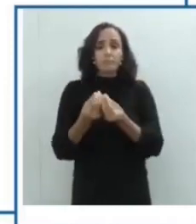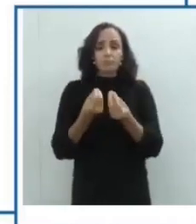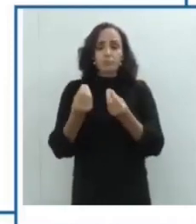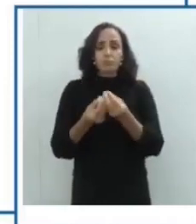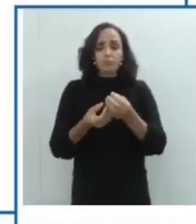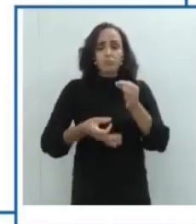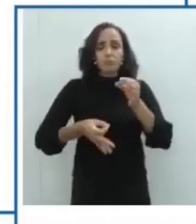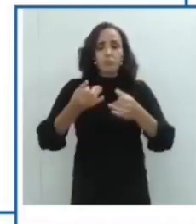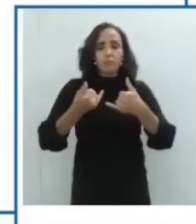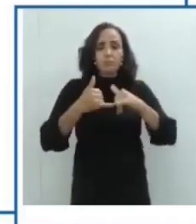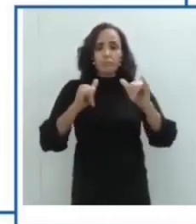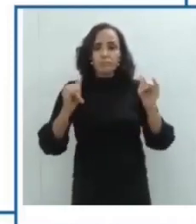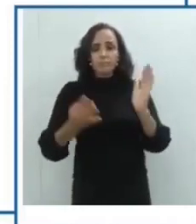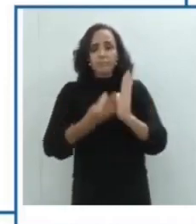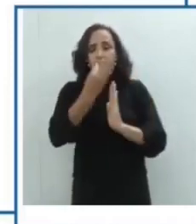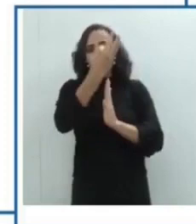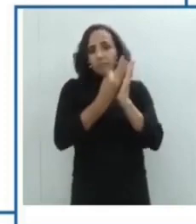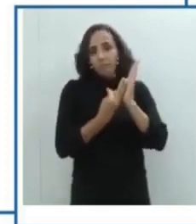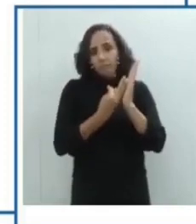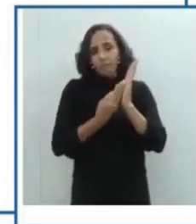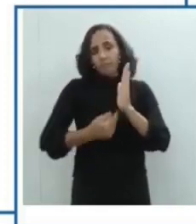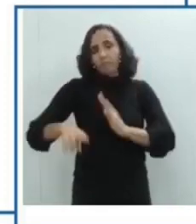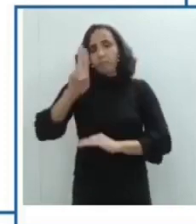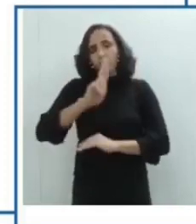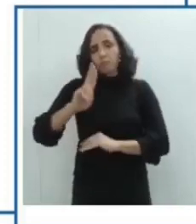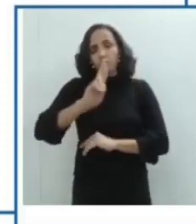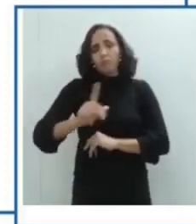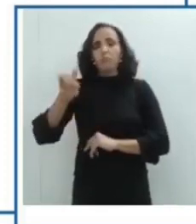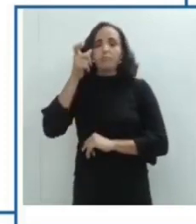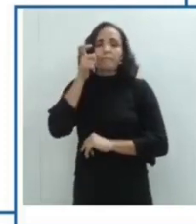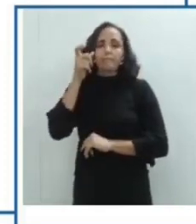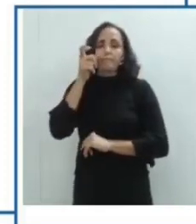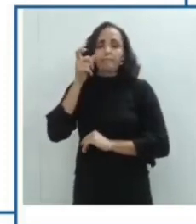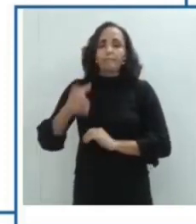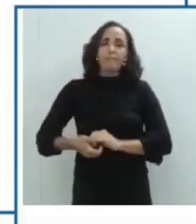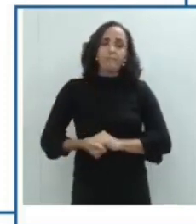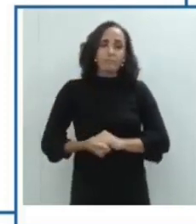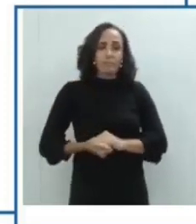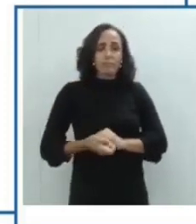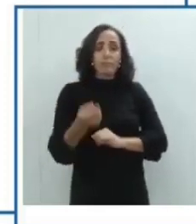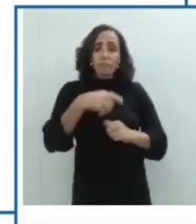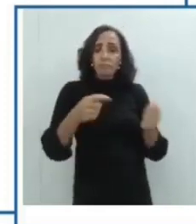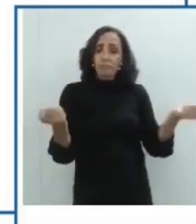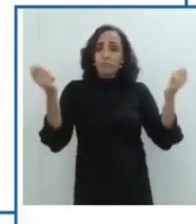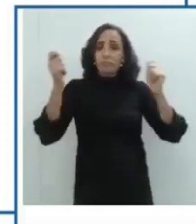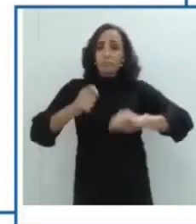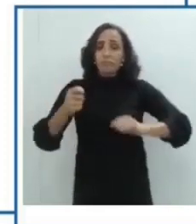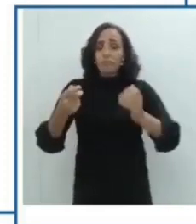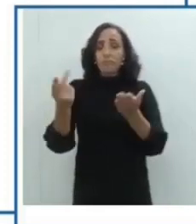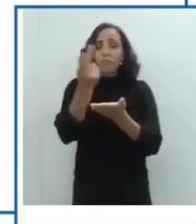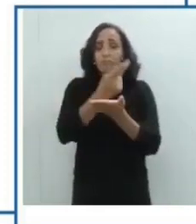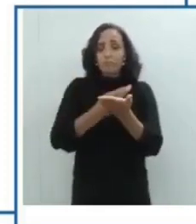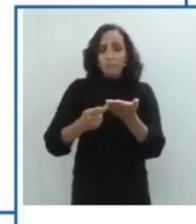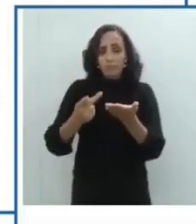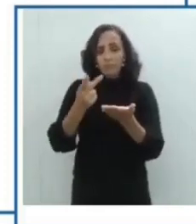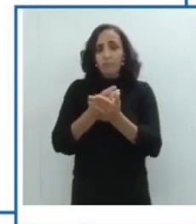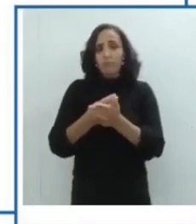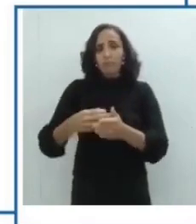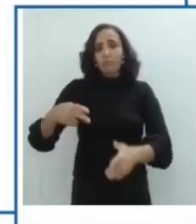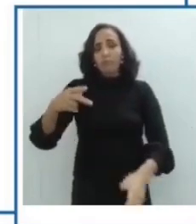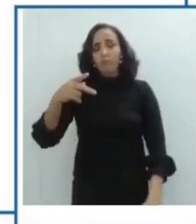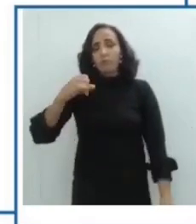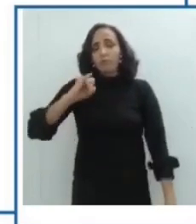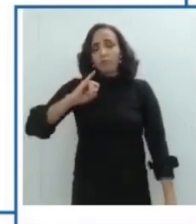e justificativa de texto. É outra função muito interessante nessa biblioteca. E suporte de imagens